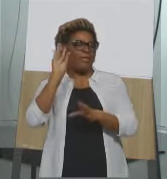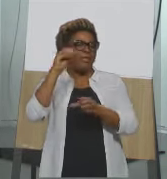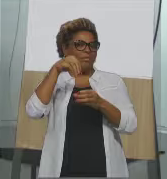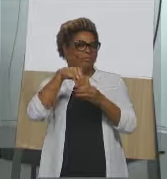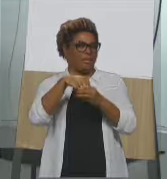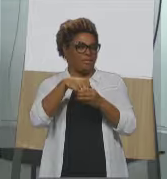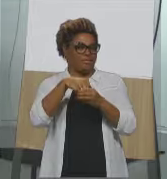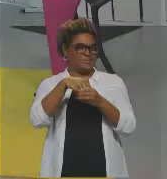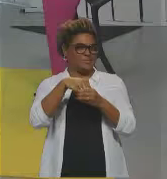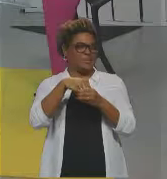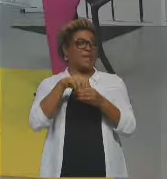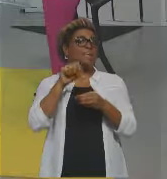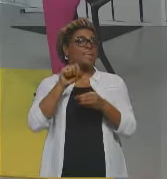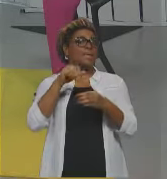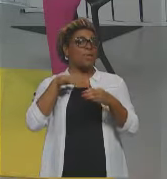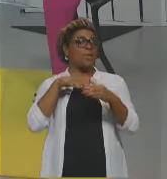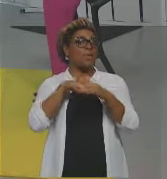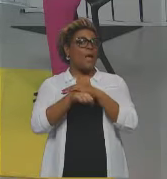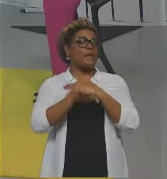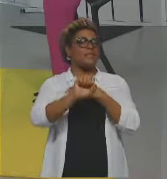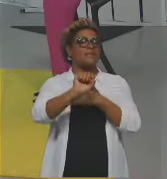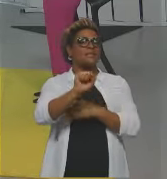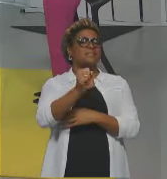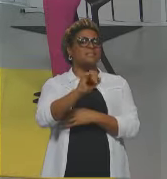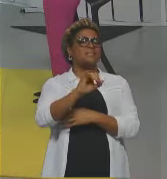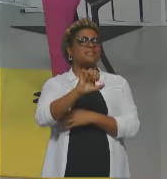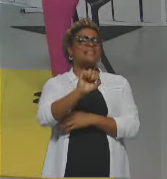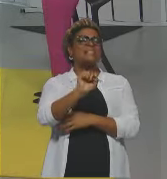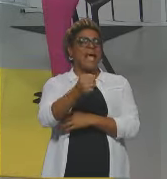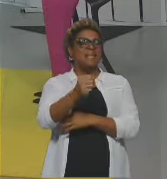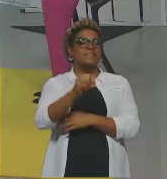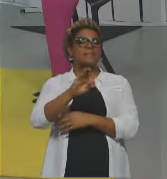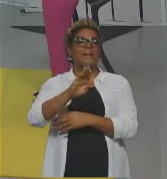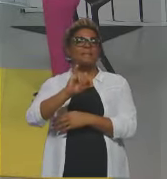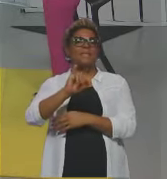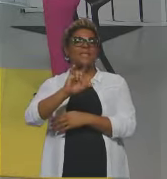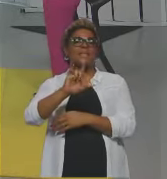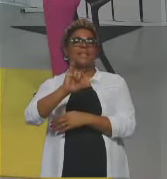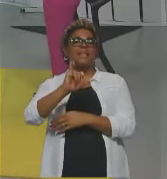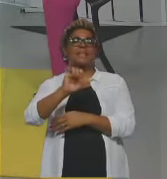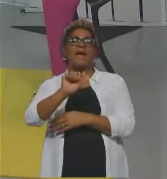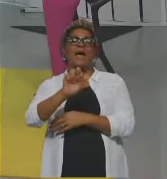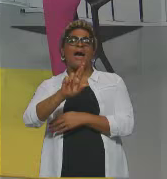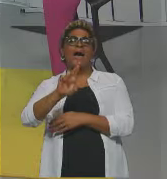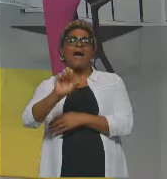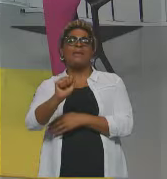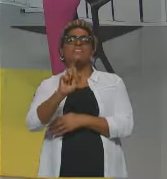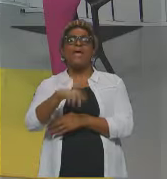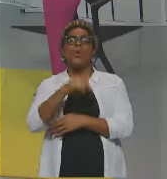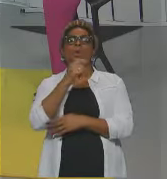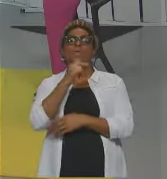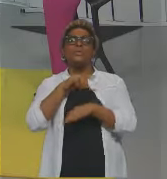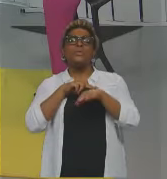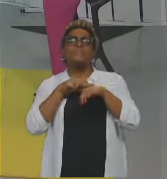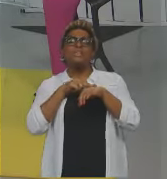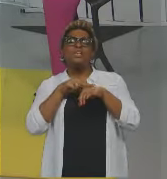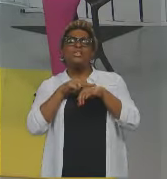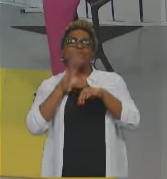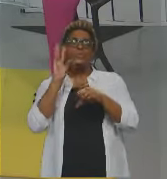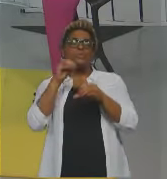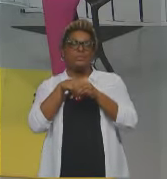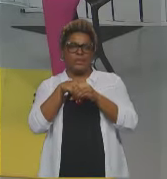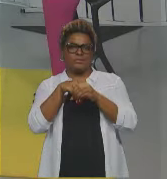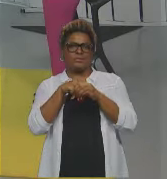sais biliares. Os sais biliares, Bruno, é aquele líquido verdinho que tem dentro daquela bolsinha do fígado que vai quebrar as moléculas de